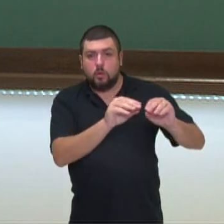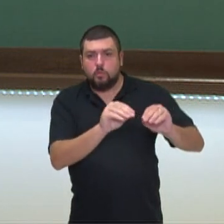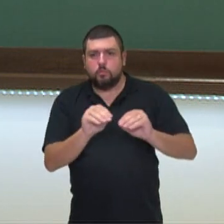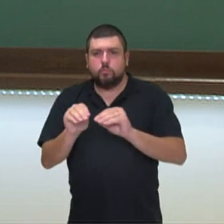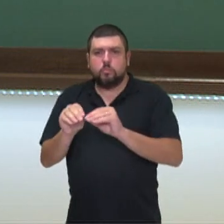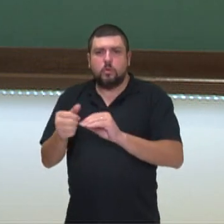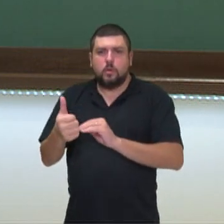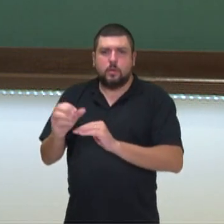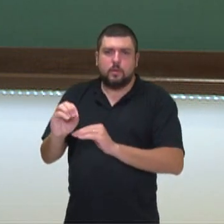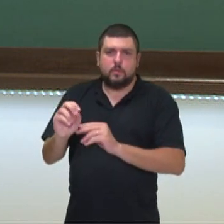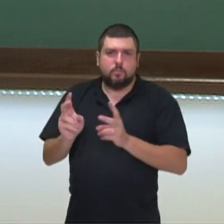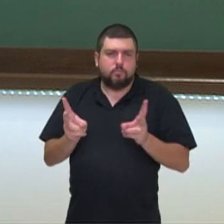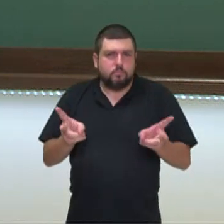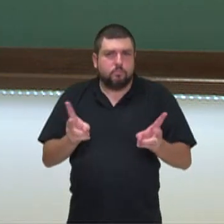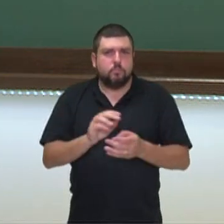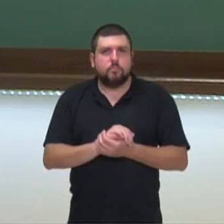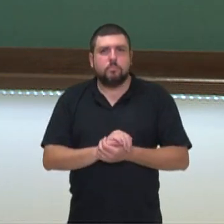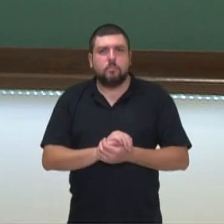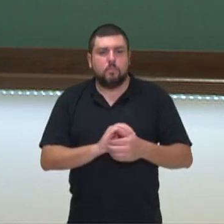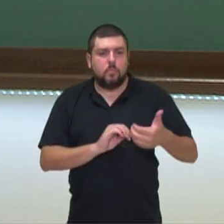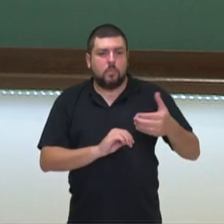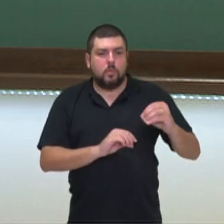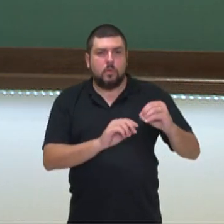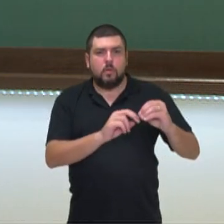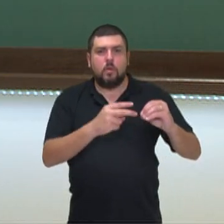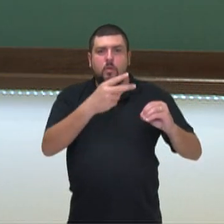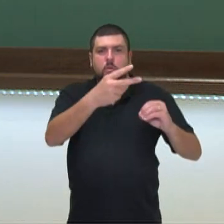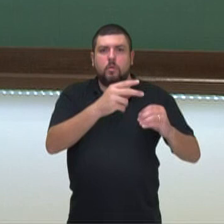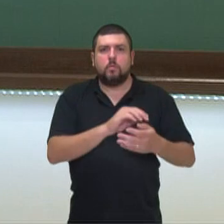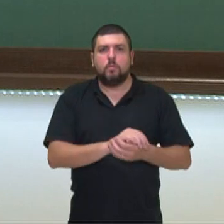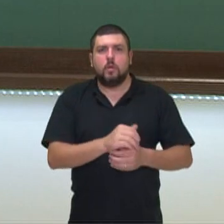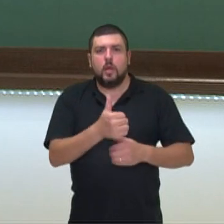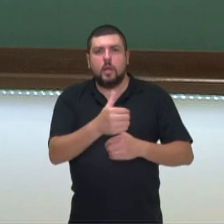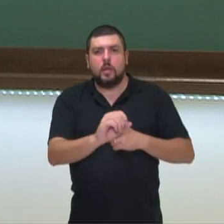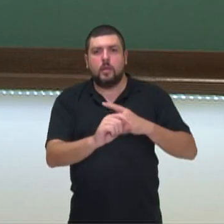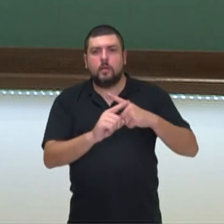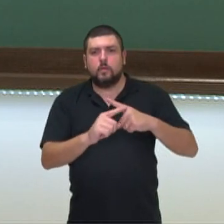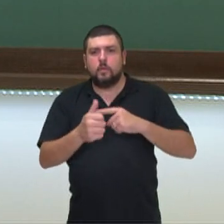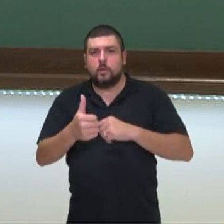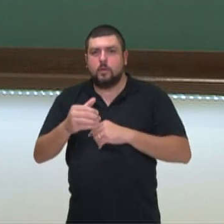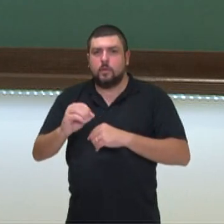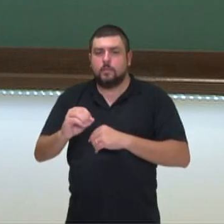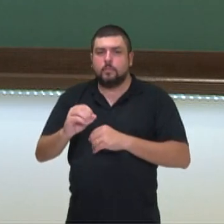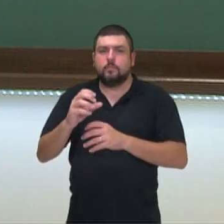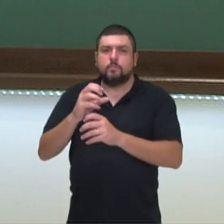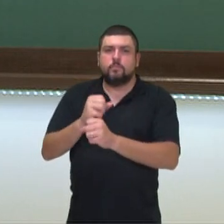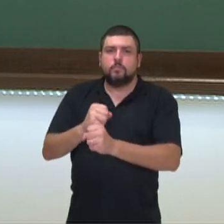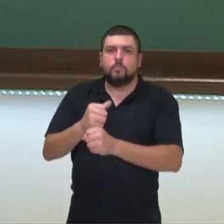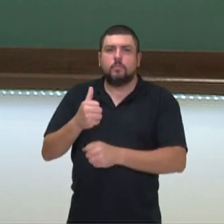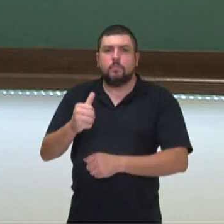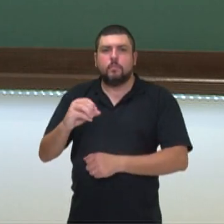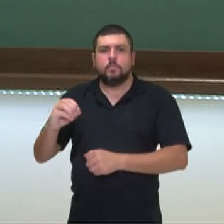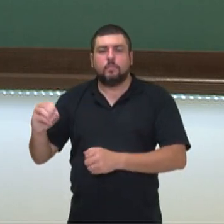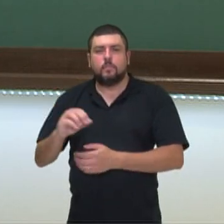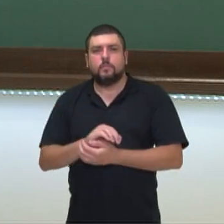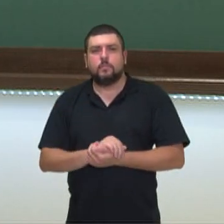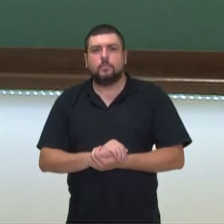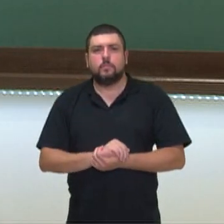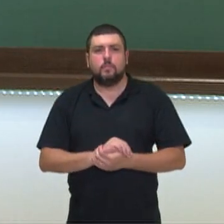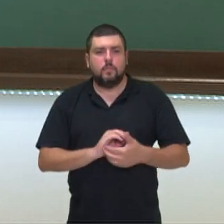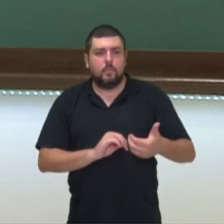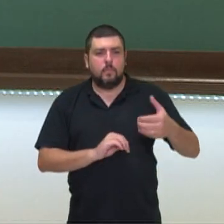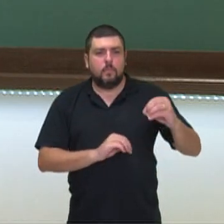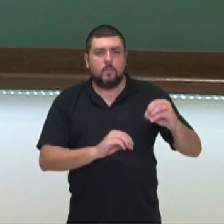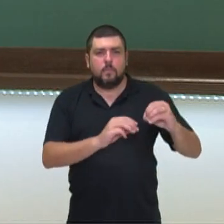10. E 10 ao quadrado? 10 ao quadrado é 10 vezes 10, que dá 100. 10 ao cubo,